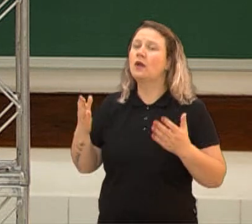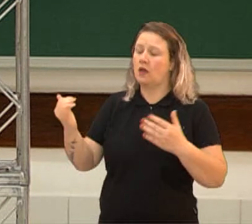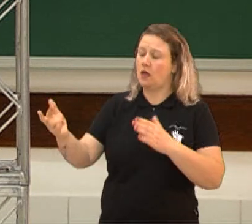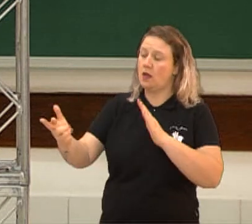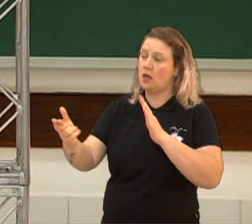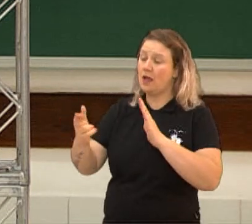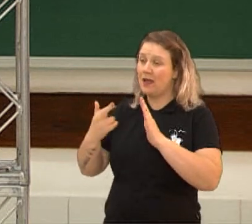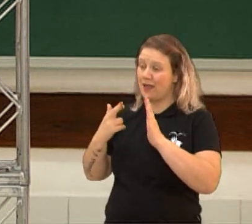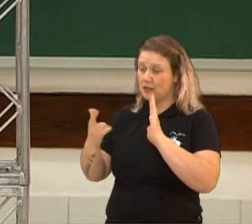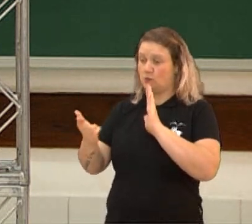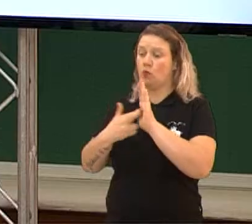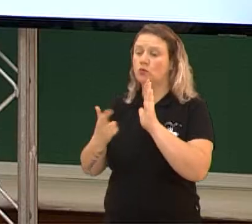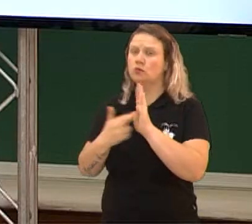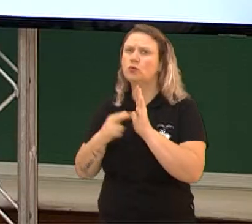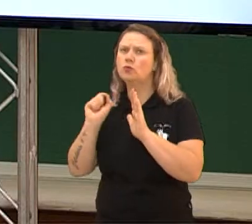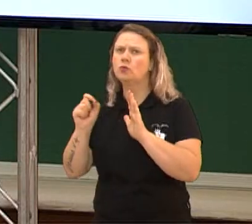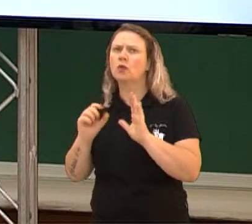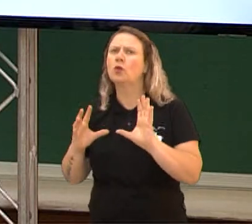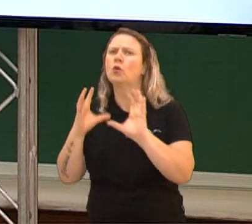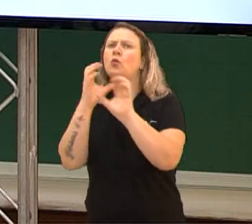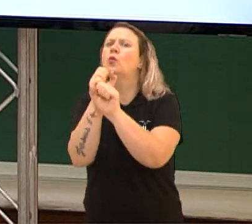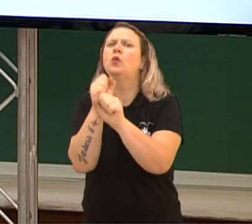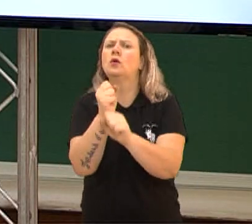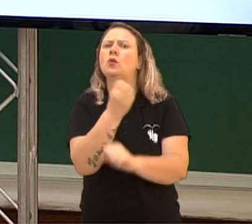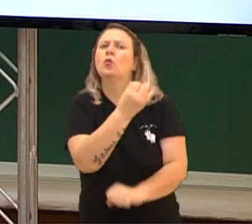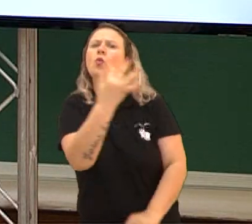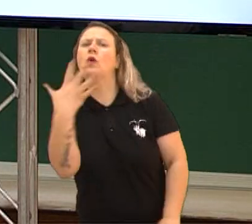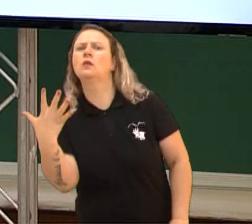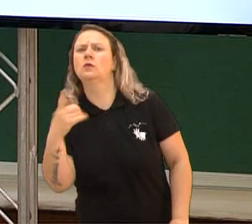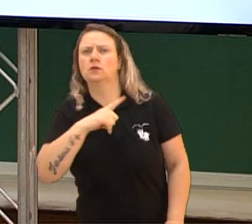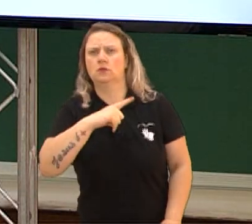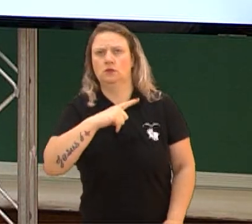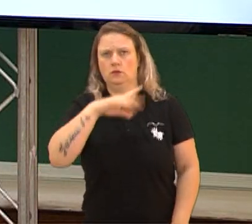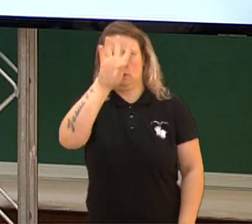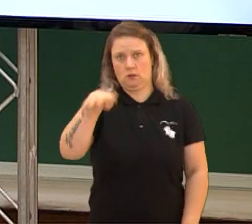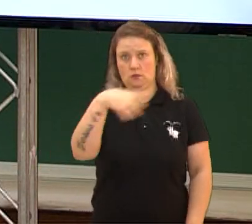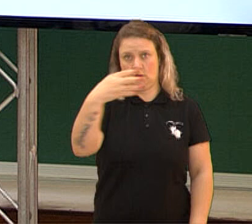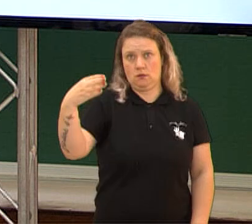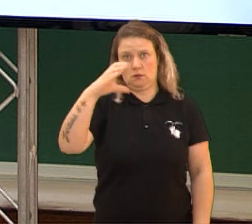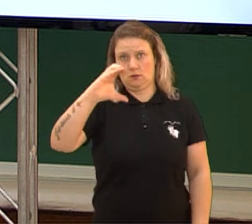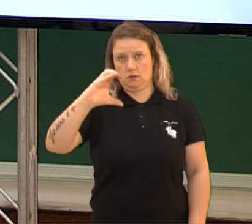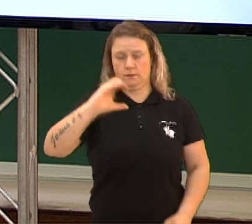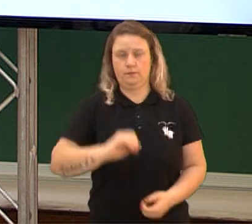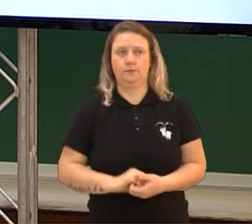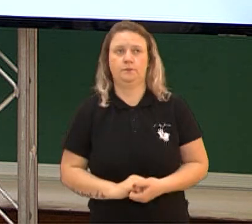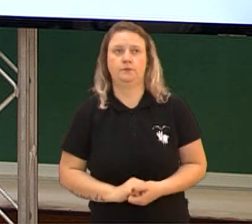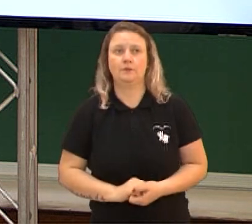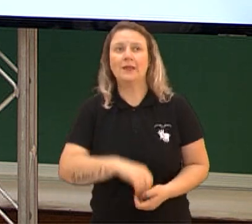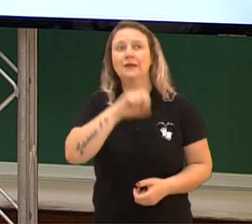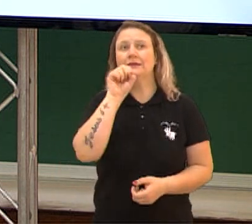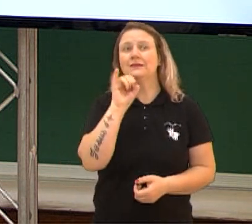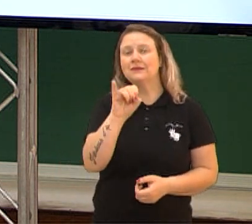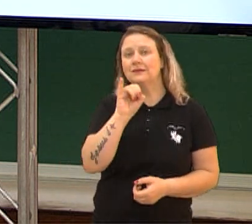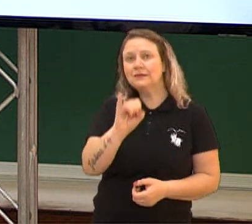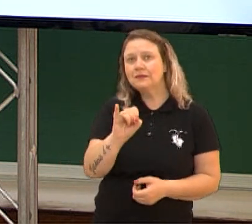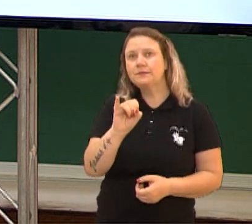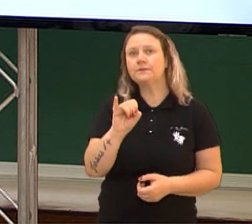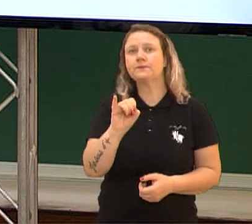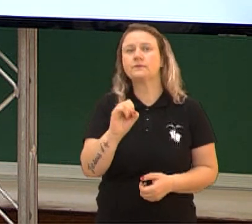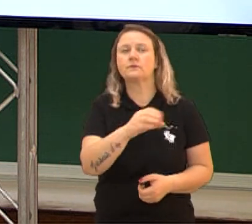matriz. Tem um jeitinho muito fácil de você encontrar isso. Dá uma olhada aqui. Olha só. Se essa matriz